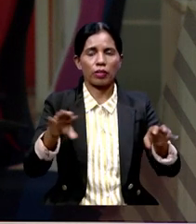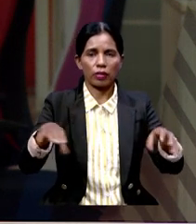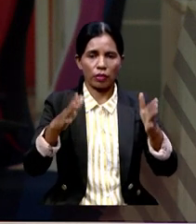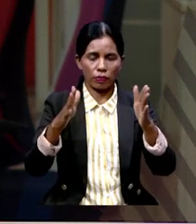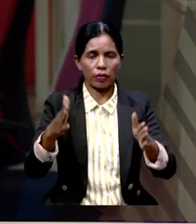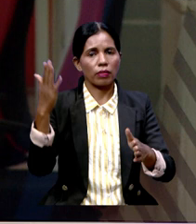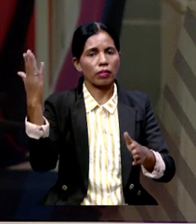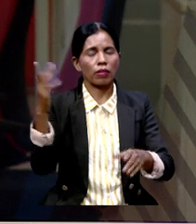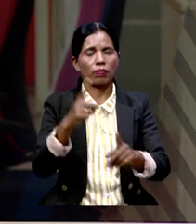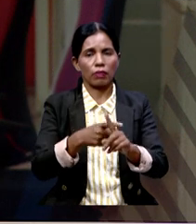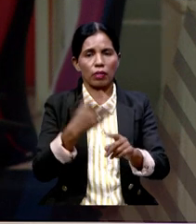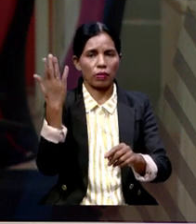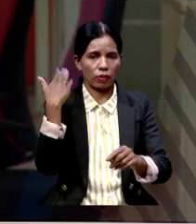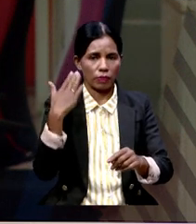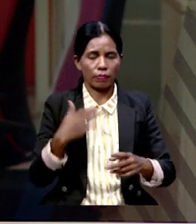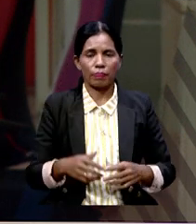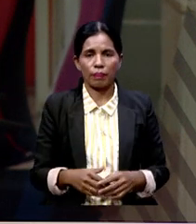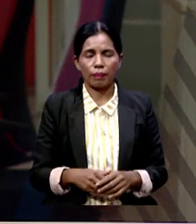Fulancotok.